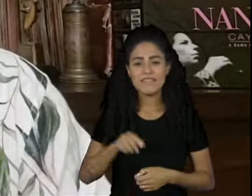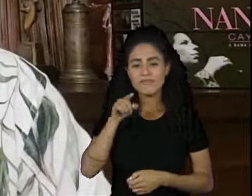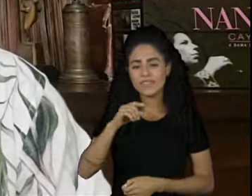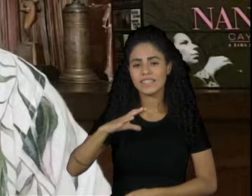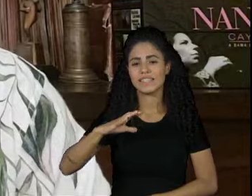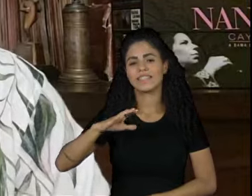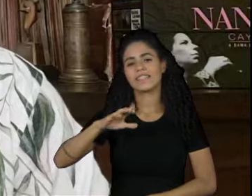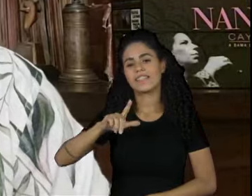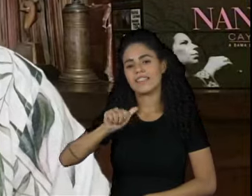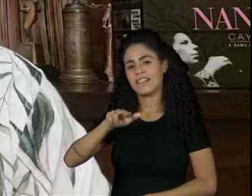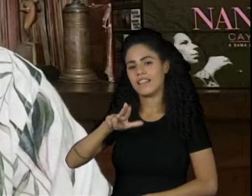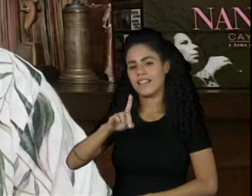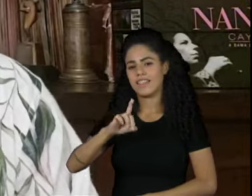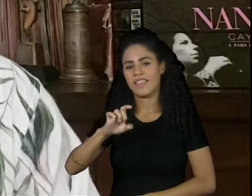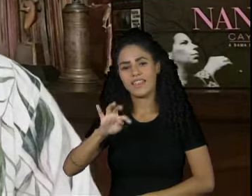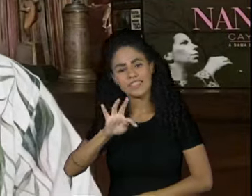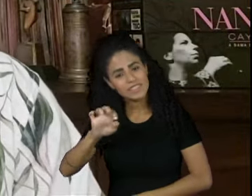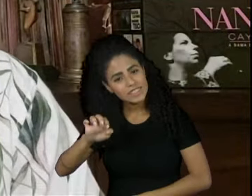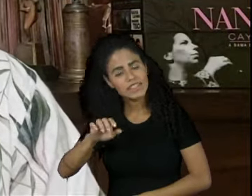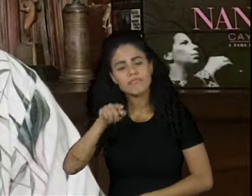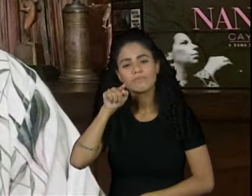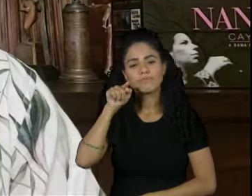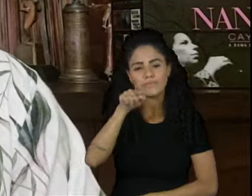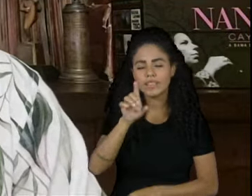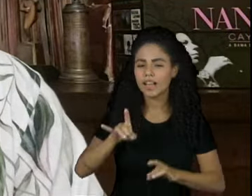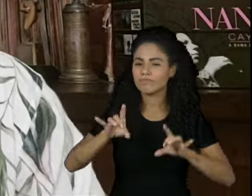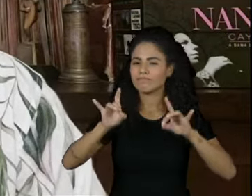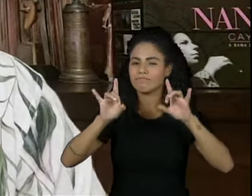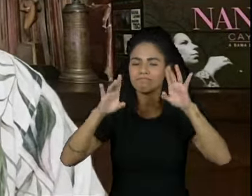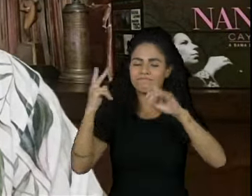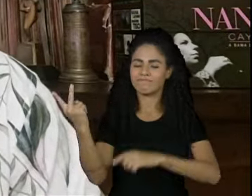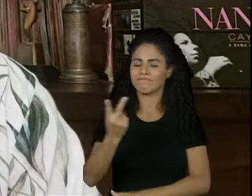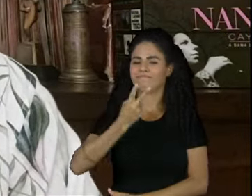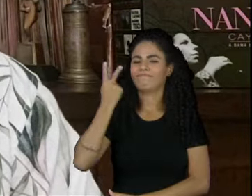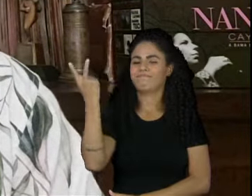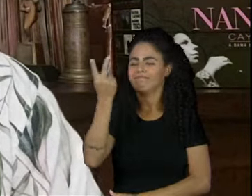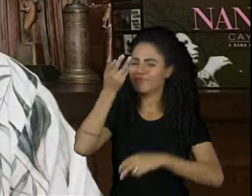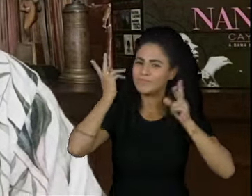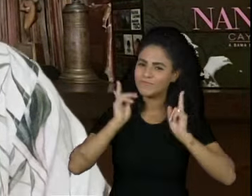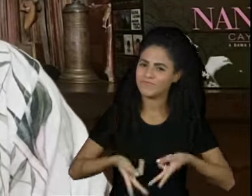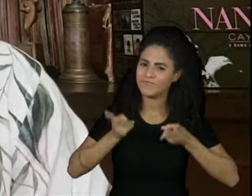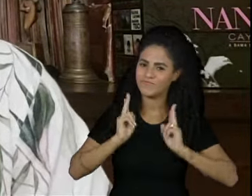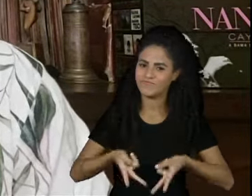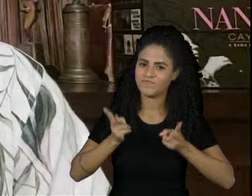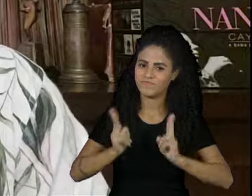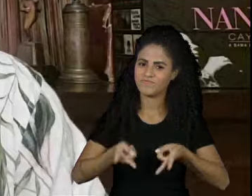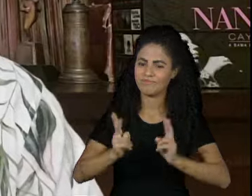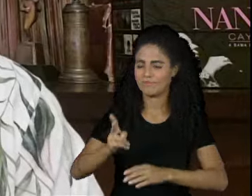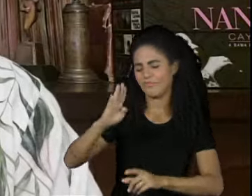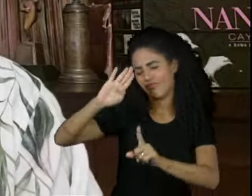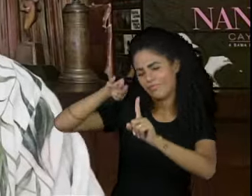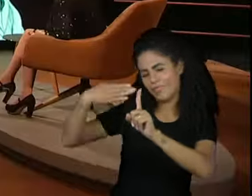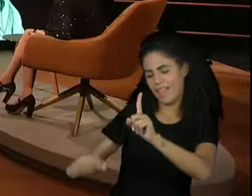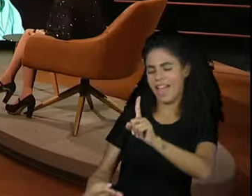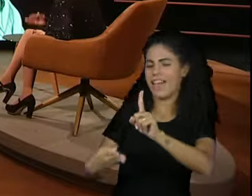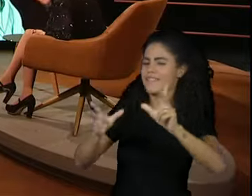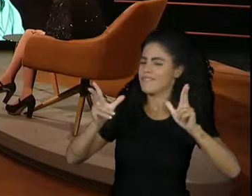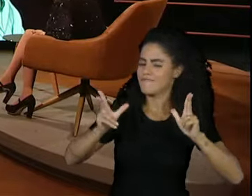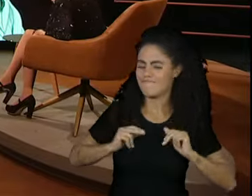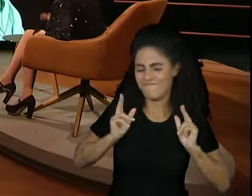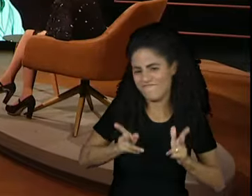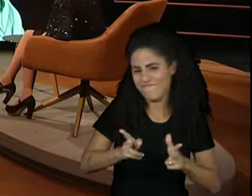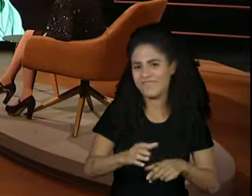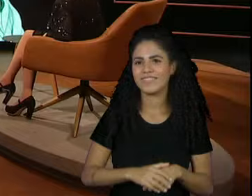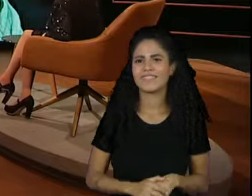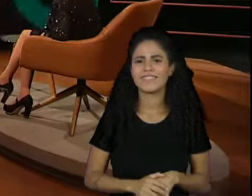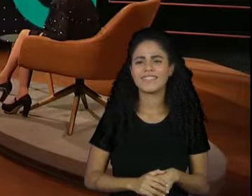Claudete é coisa nossa, é nosso patrimônio, a gente tem que valorizar sempre e reverenciá-la porque ela merece. Que